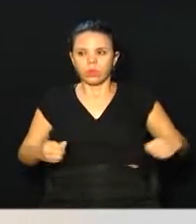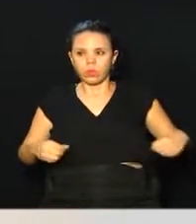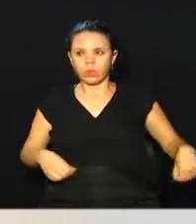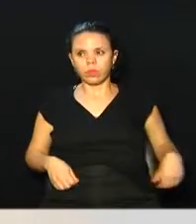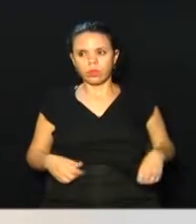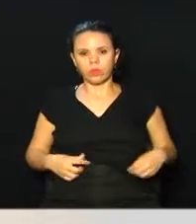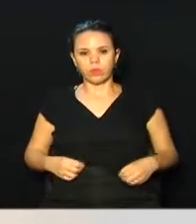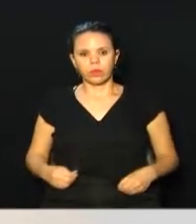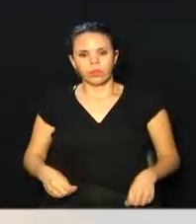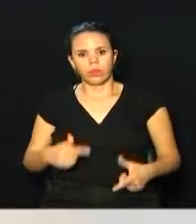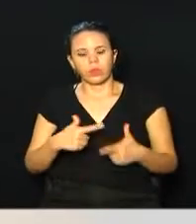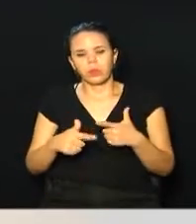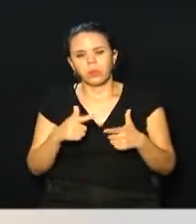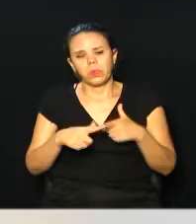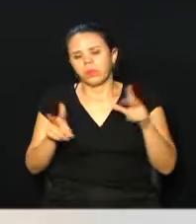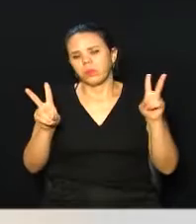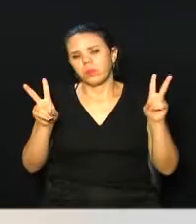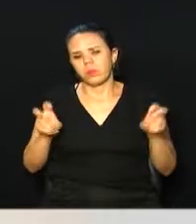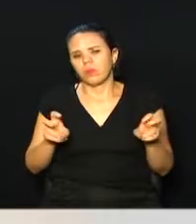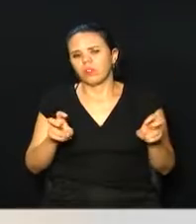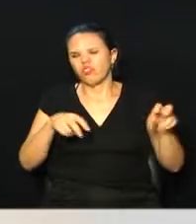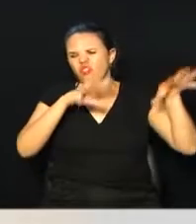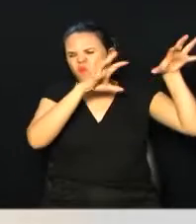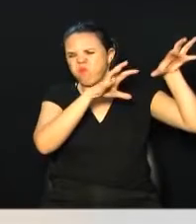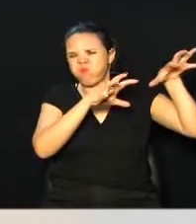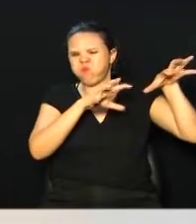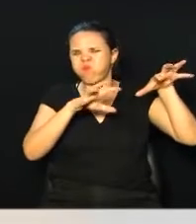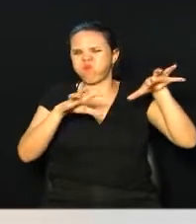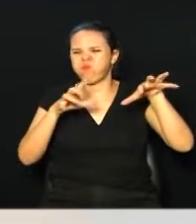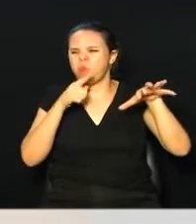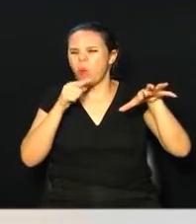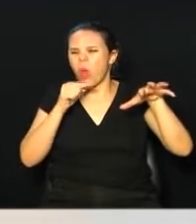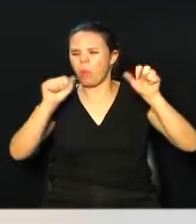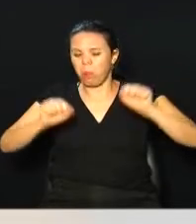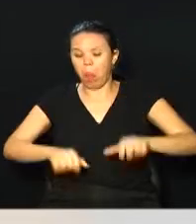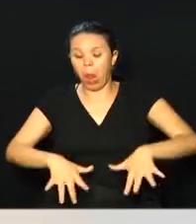sobre esse assunto, enchentes,